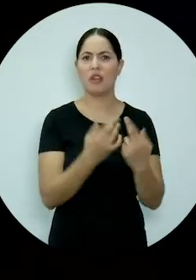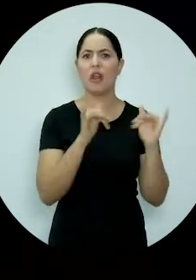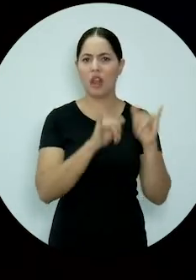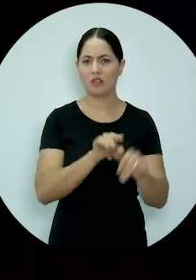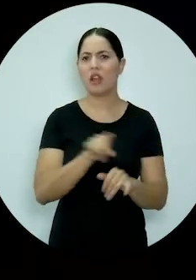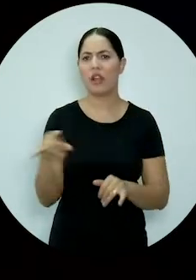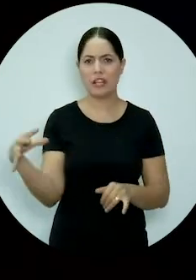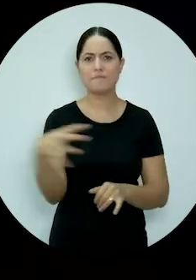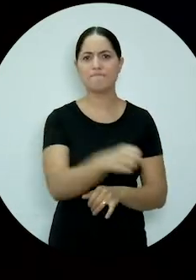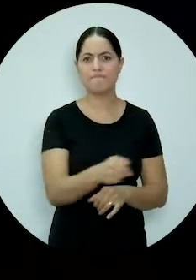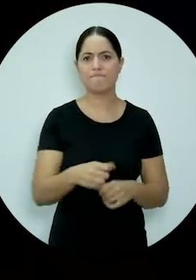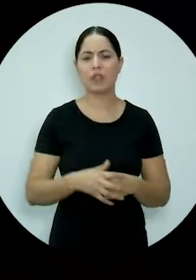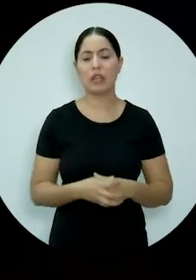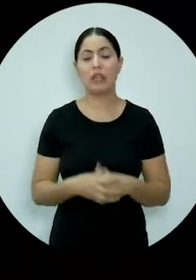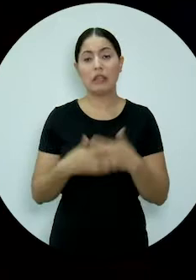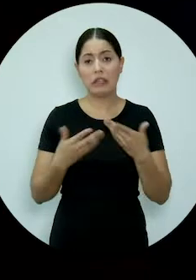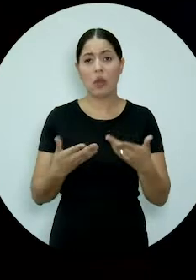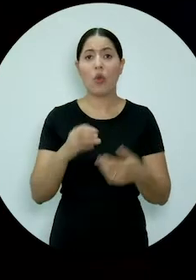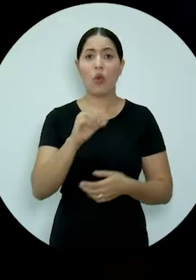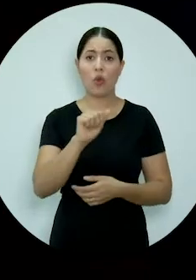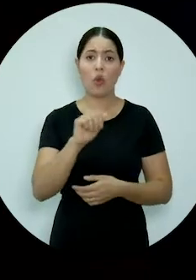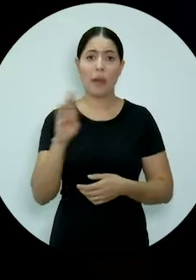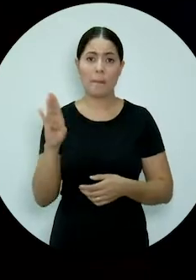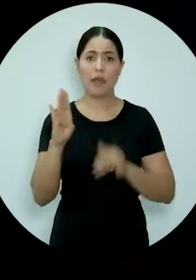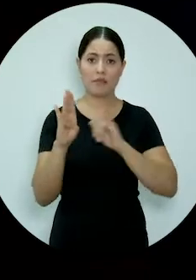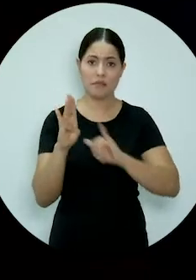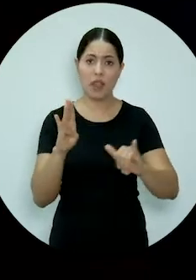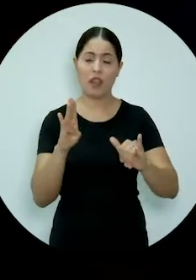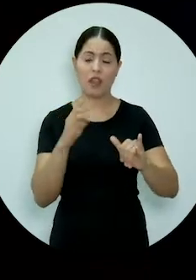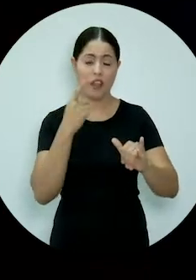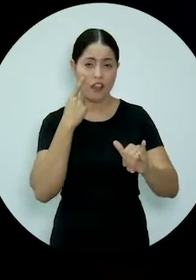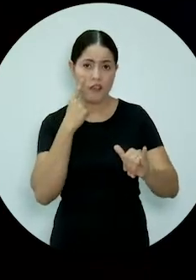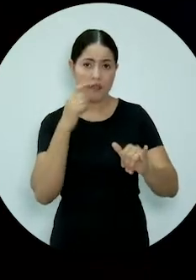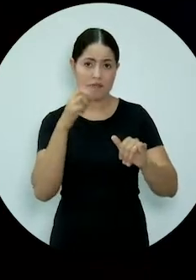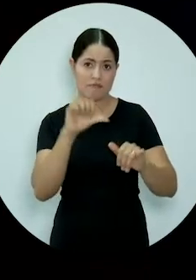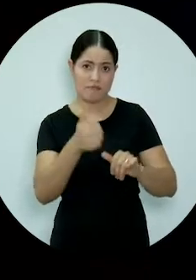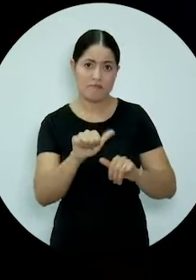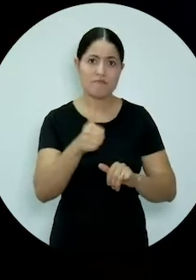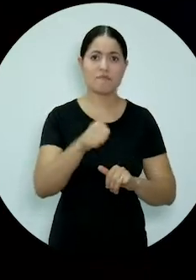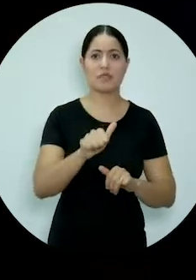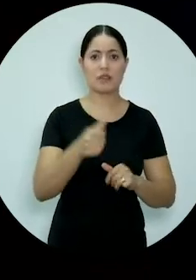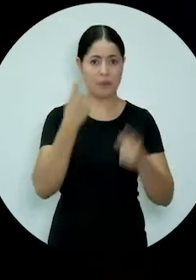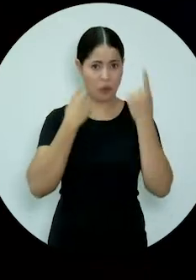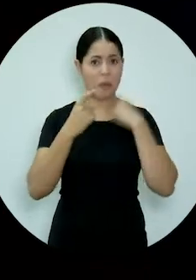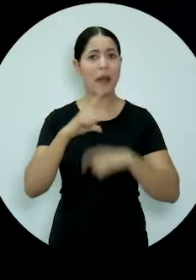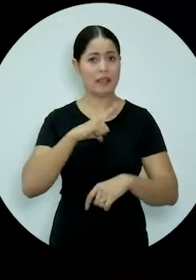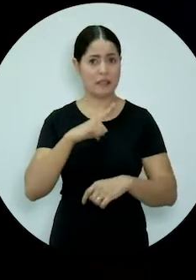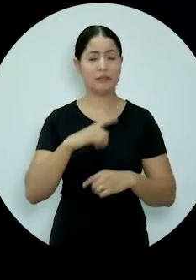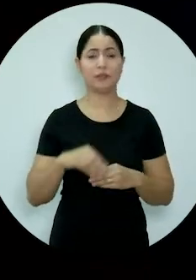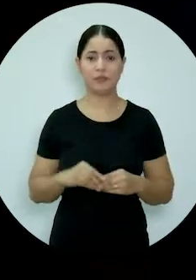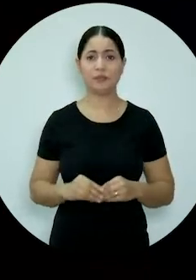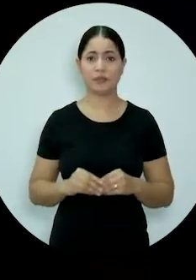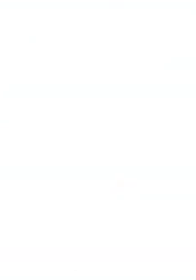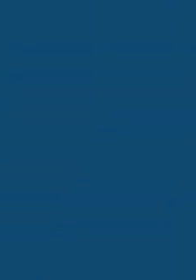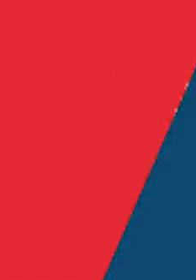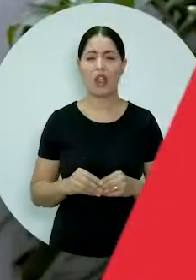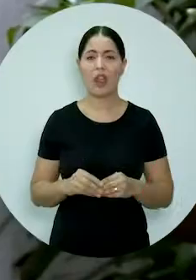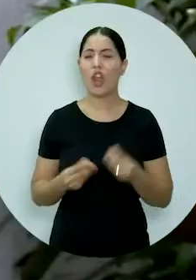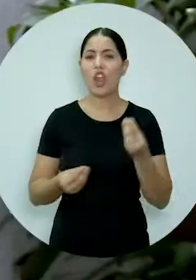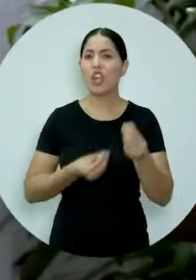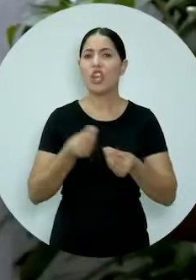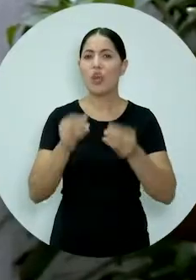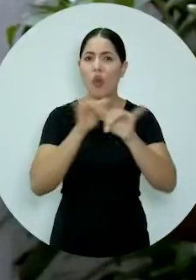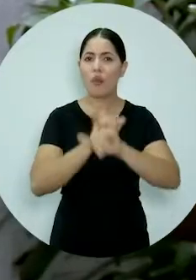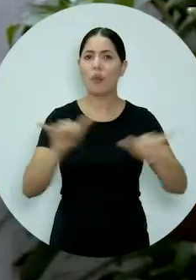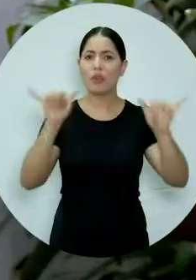a ação aos invasores. A Ordem dos Advogados do Brasil acompanha casos como esse com preocupação.